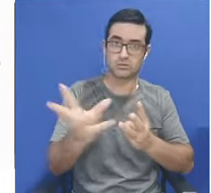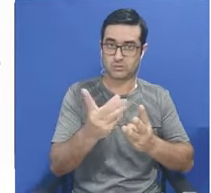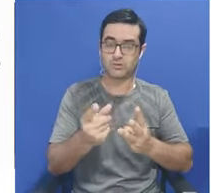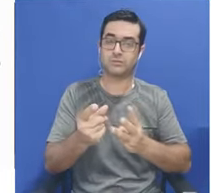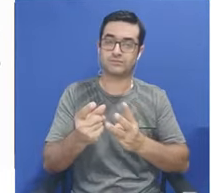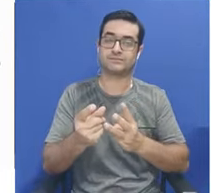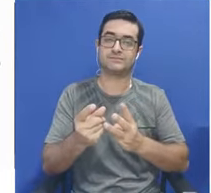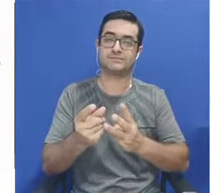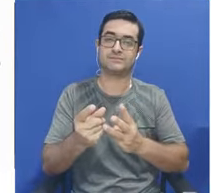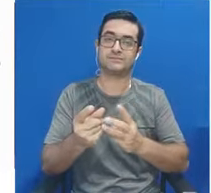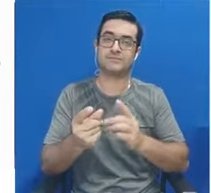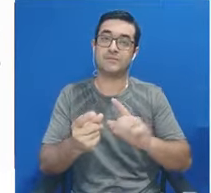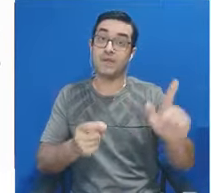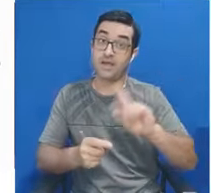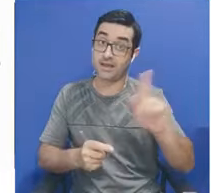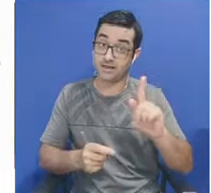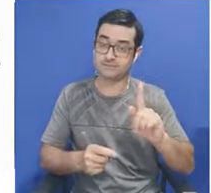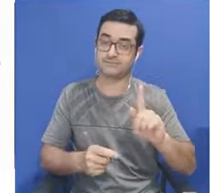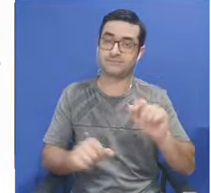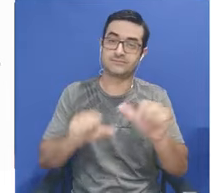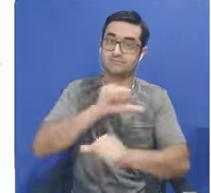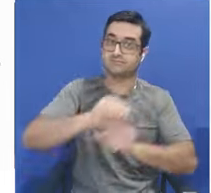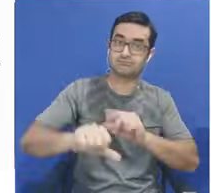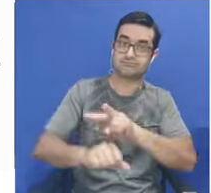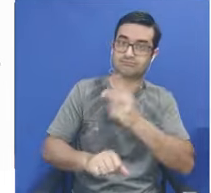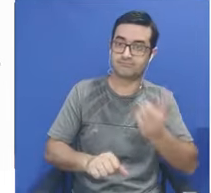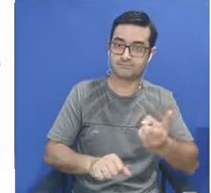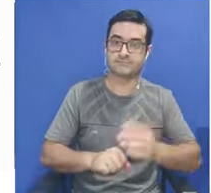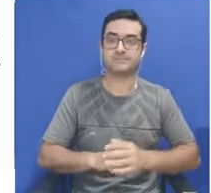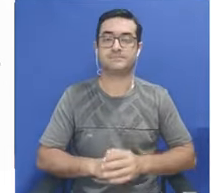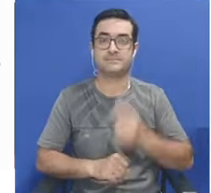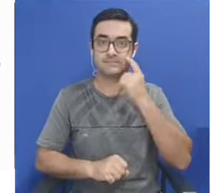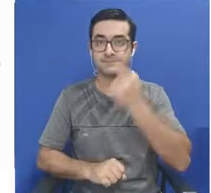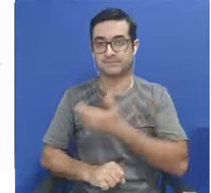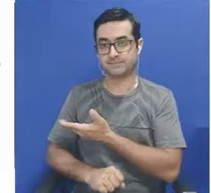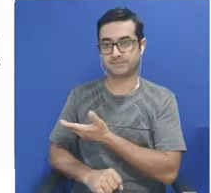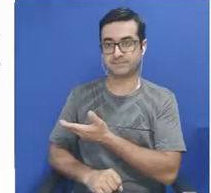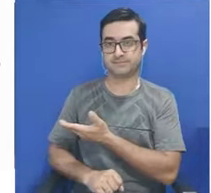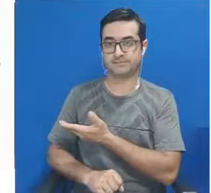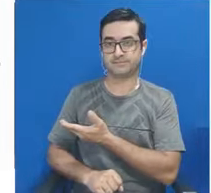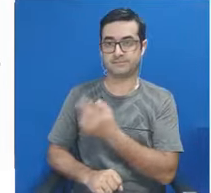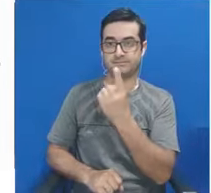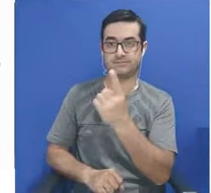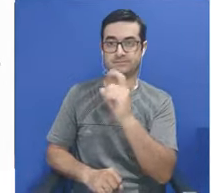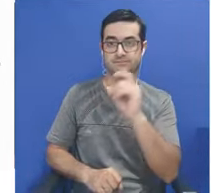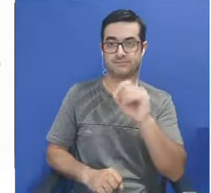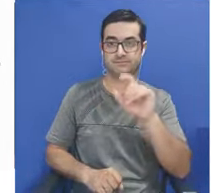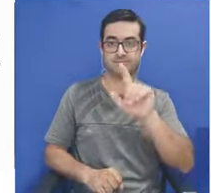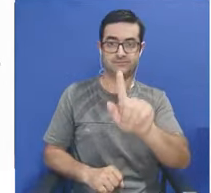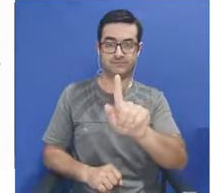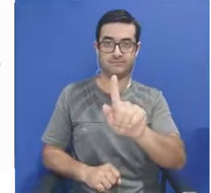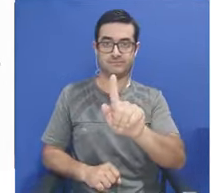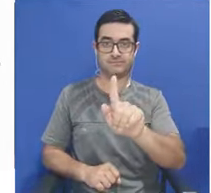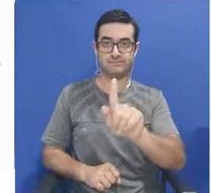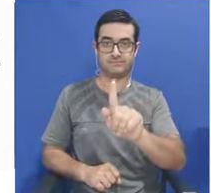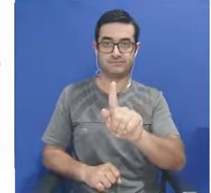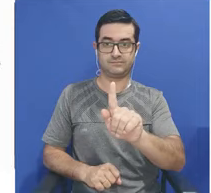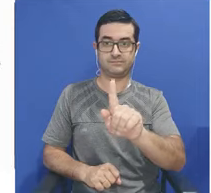amostra, não é? Eu disse que eu tenho 100 gramas de amostra. Então, o total, os meus 100% é 100